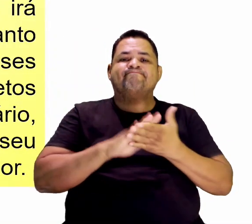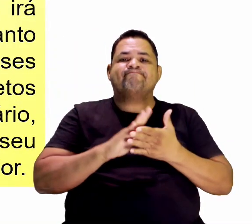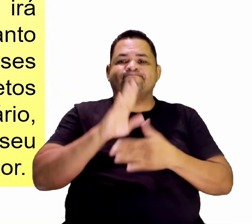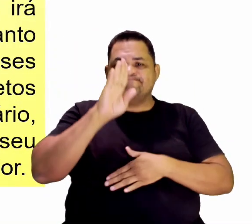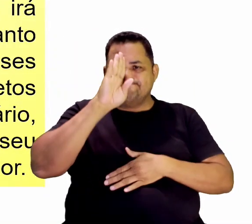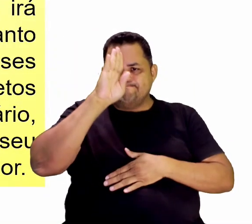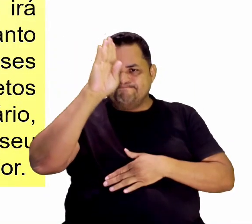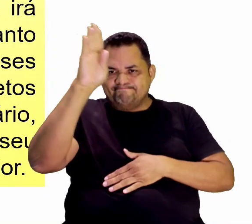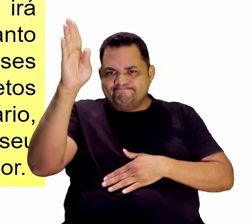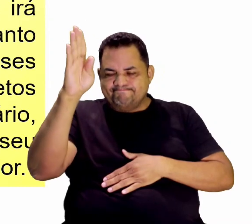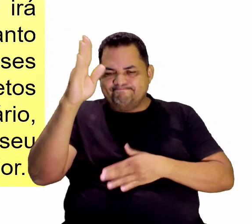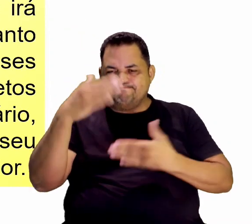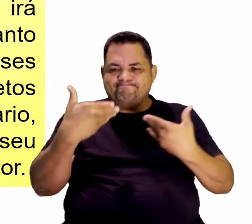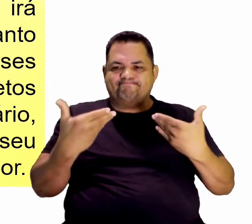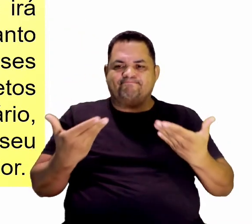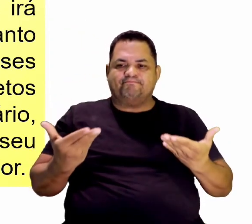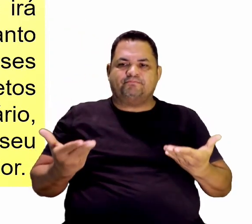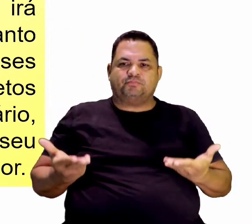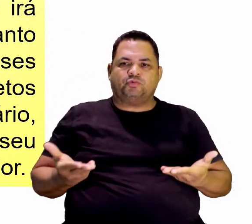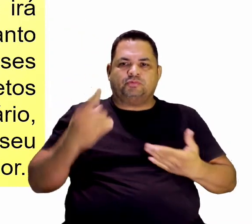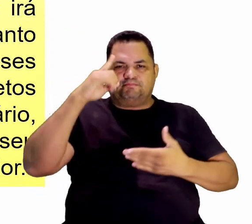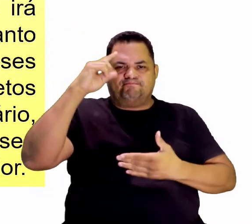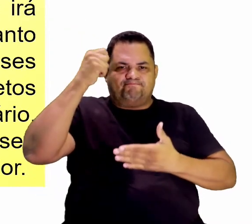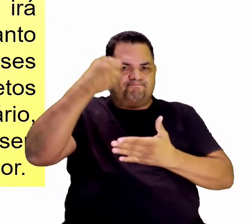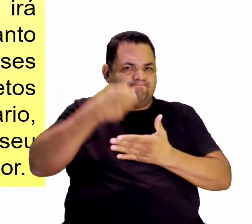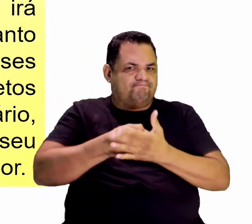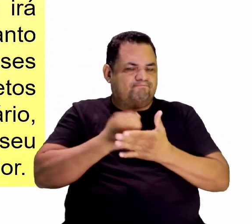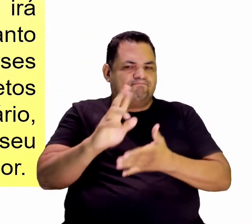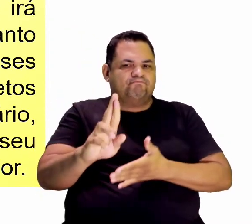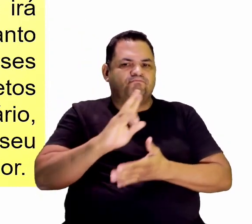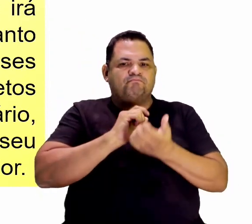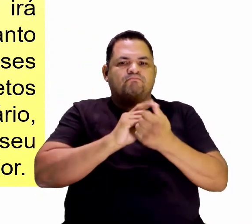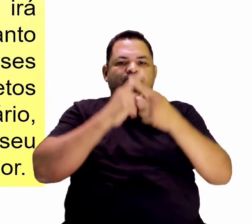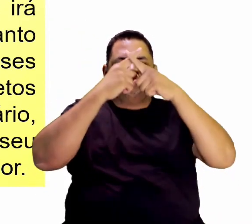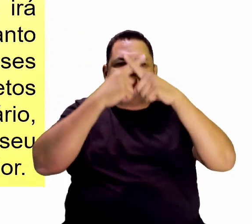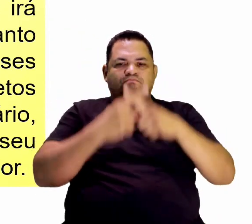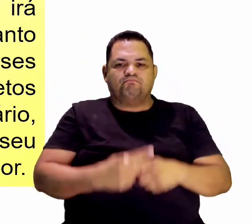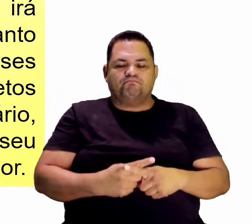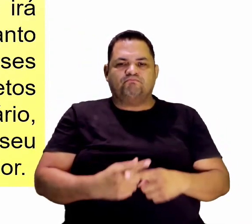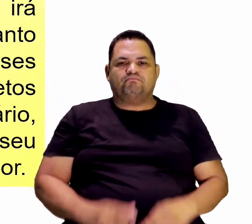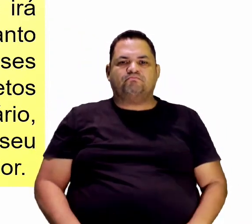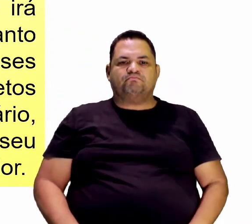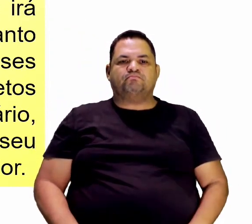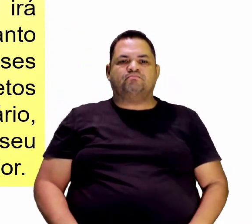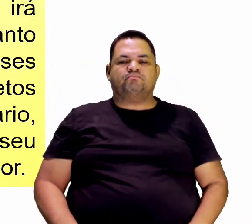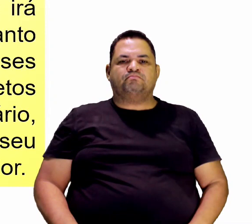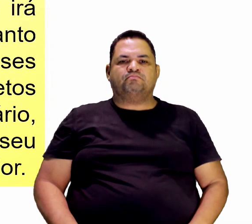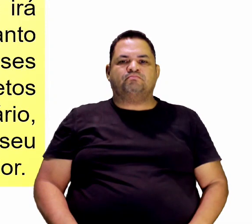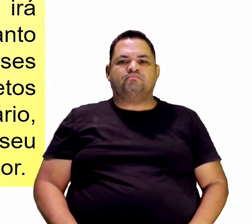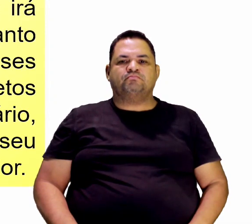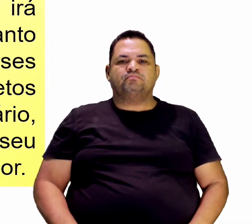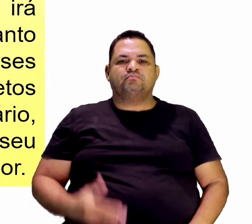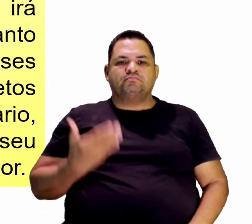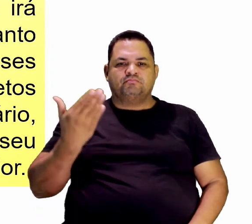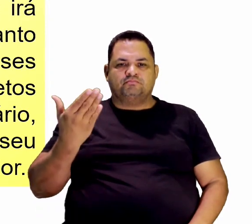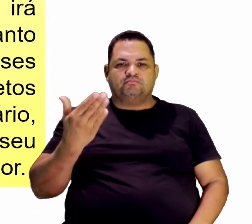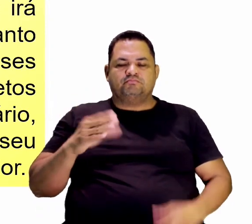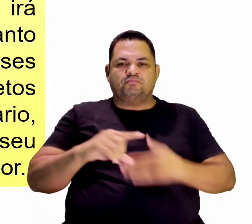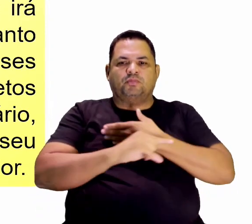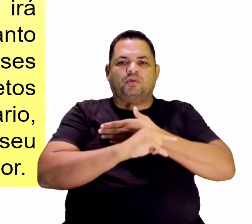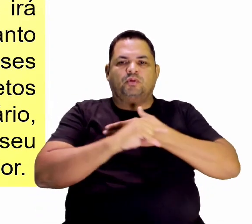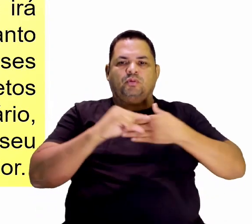outras modalidades também, certo? Maravilha! Nesses fundamentos, né, por